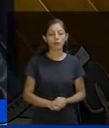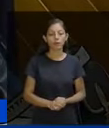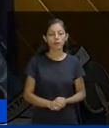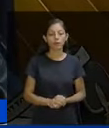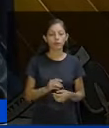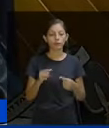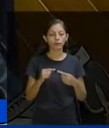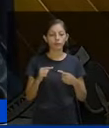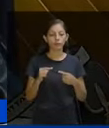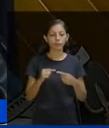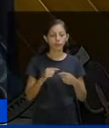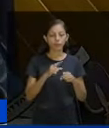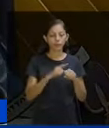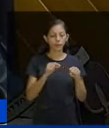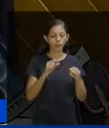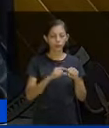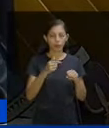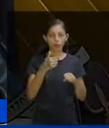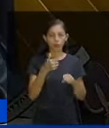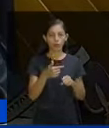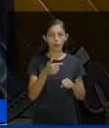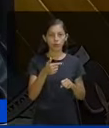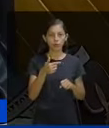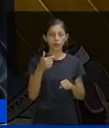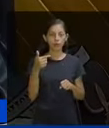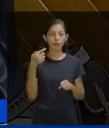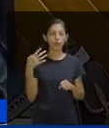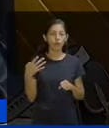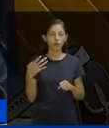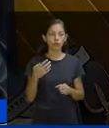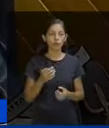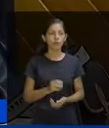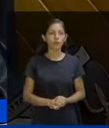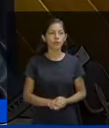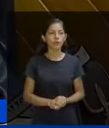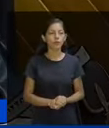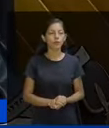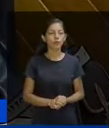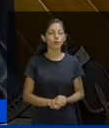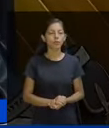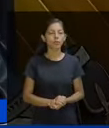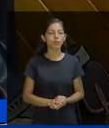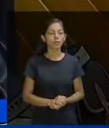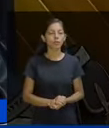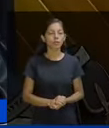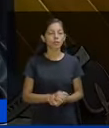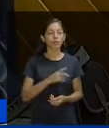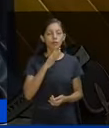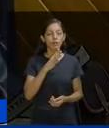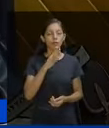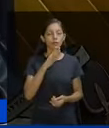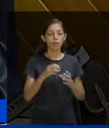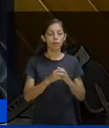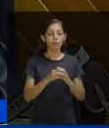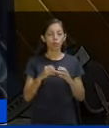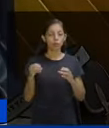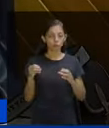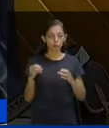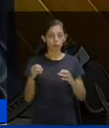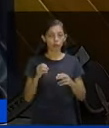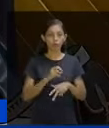aplicação do artigo 224 do mesmo Código Eleitoral. Reconhecer a fraude à cota de gênero é reconhecer